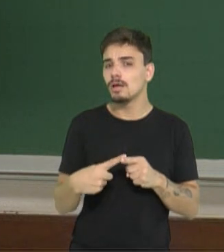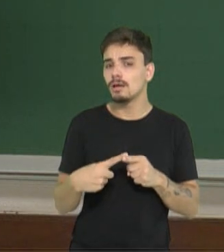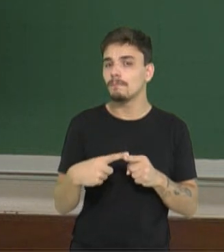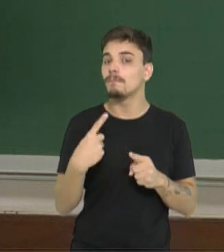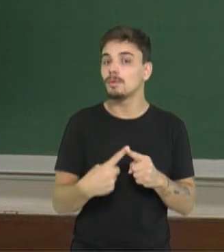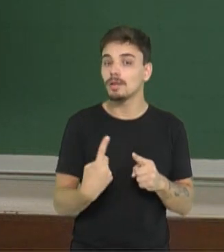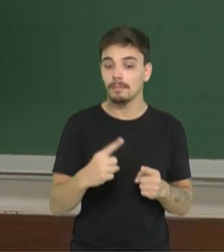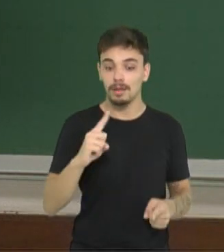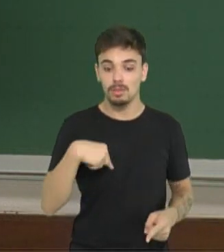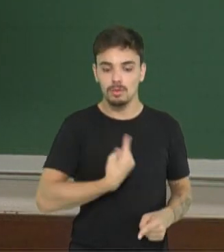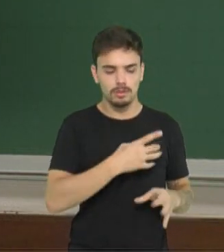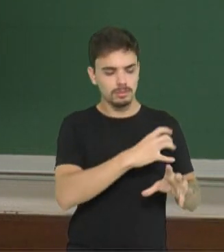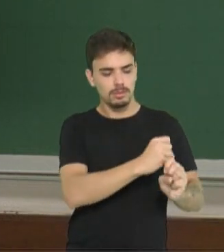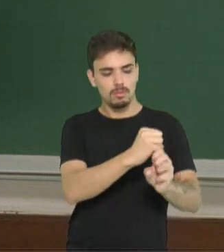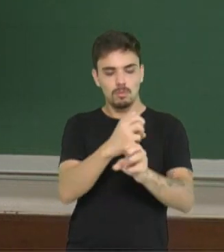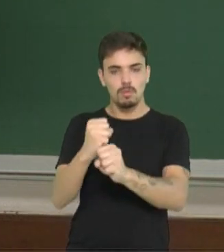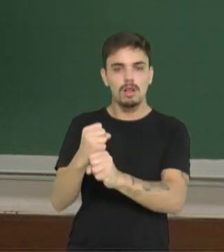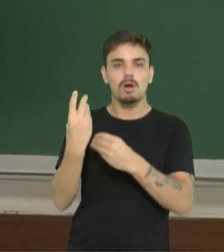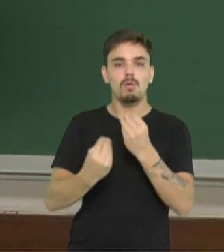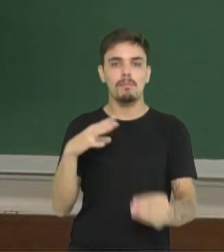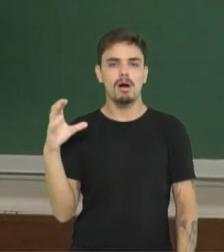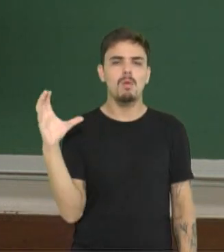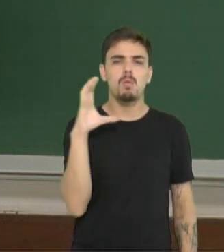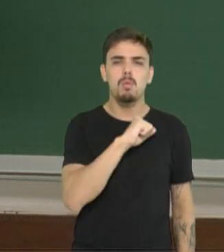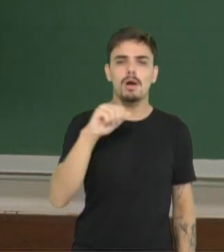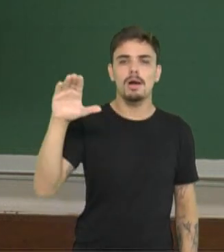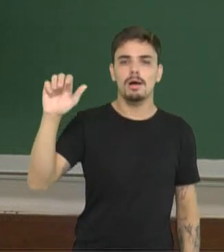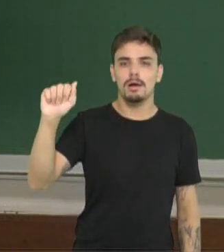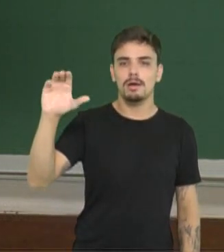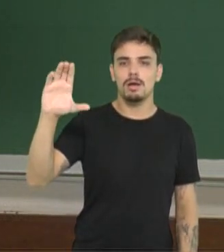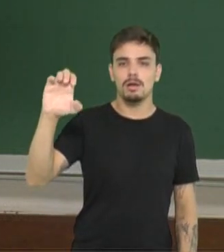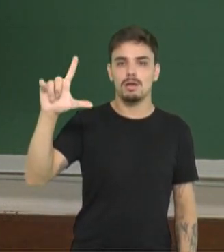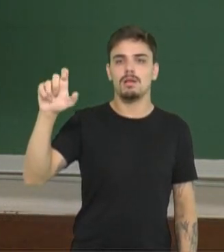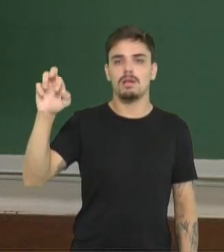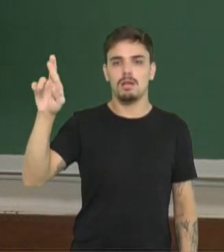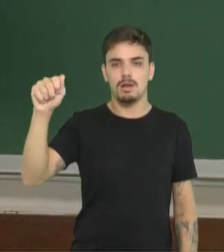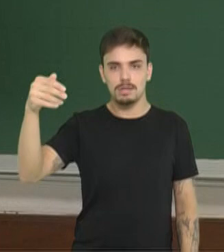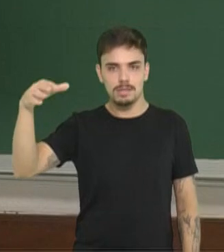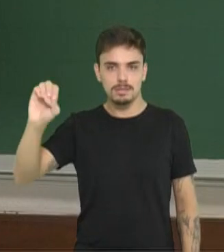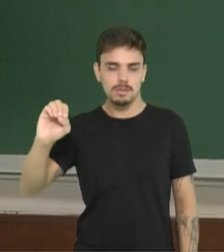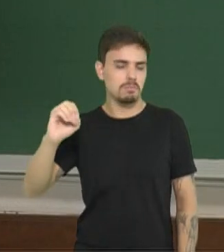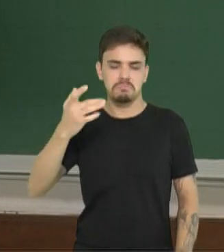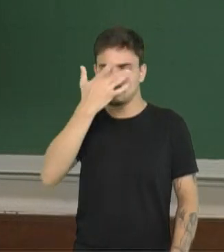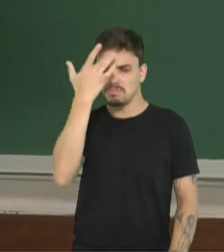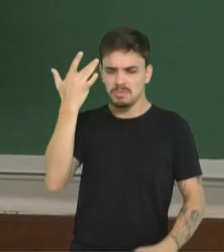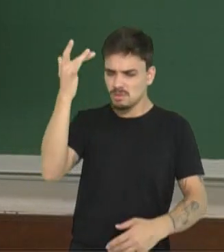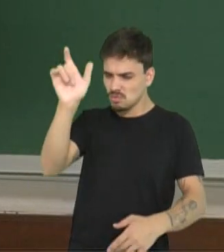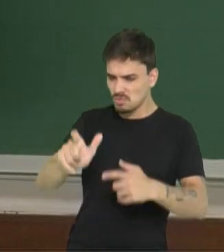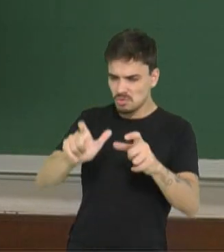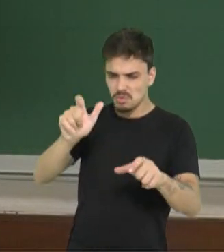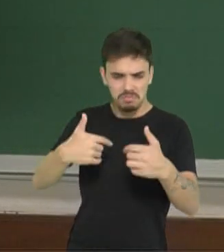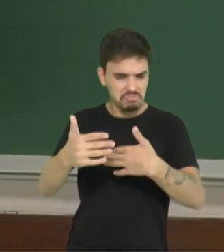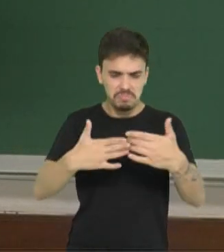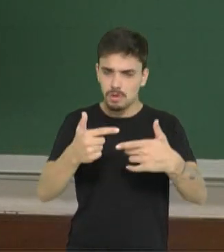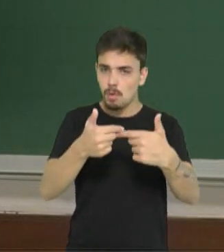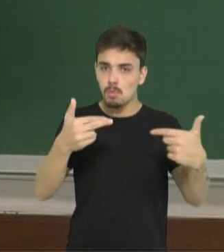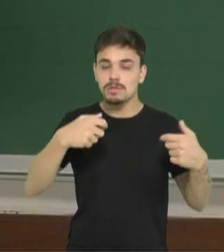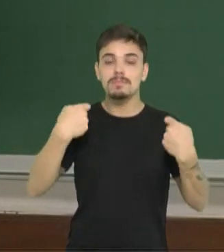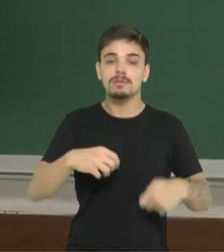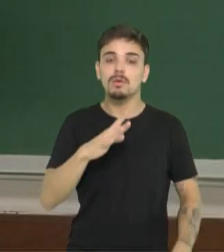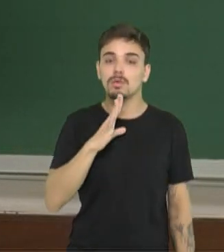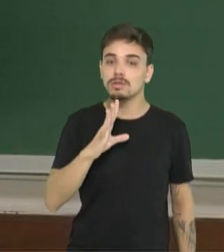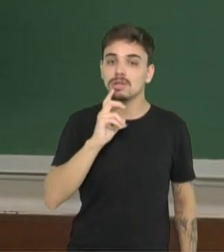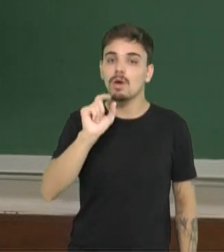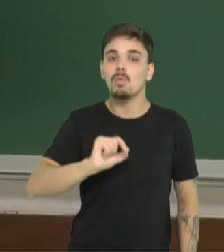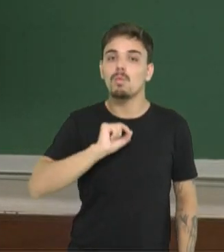para a gente calcular a aceleração de um carro, de uma pessoa, de um móvel, de um ciclista, de qualquer coisa, a gente precisa conhecer